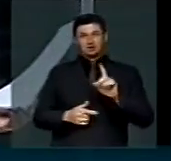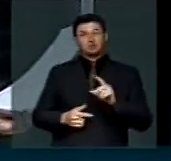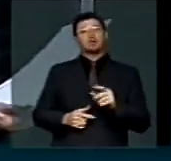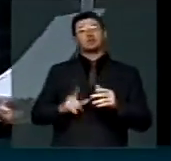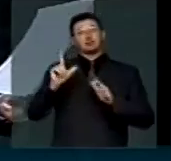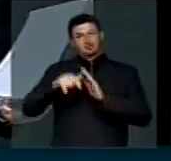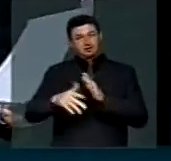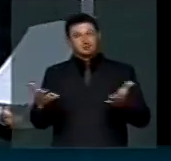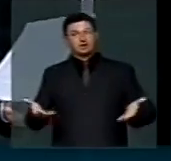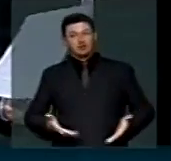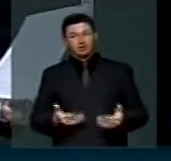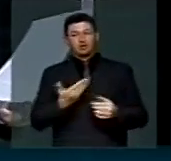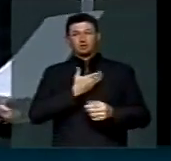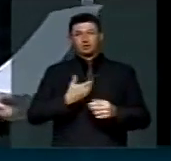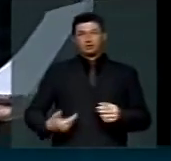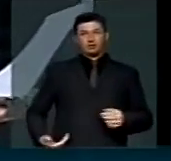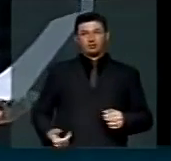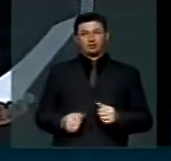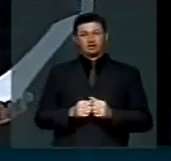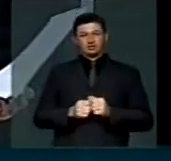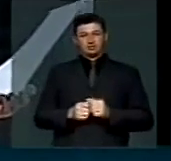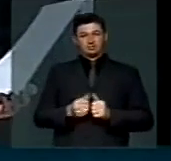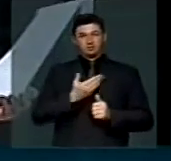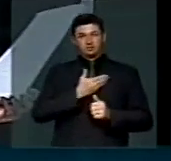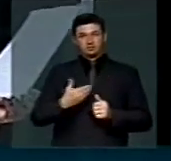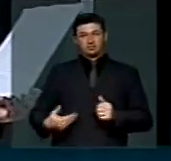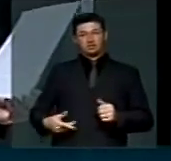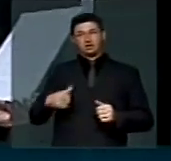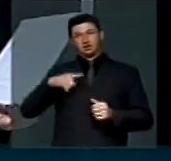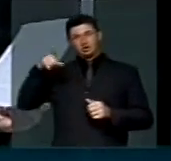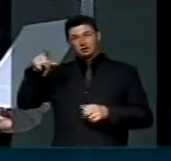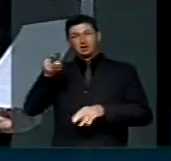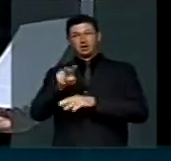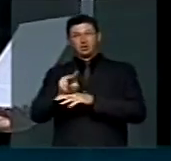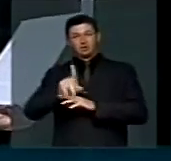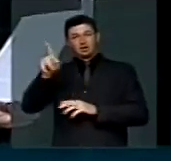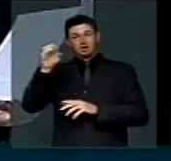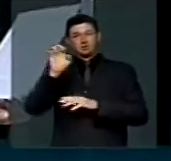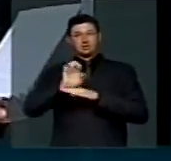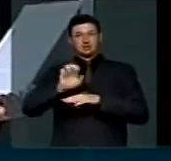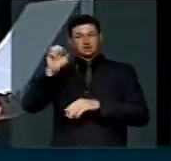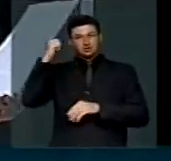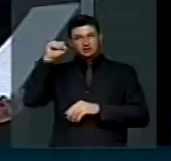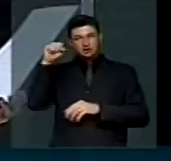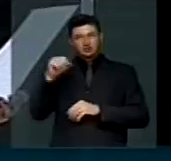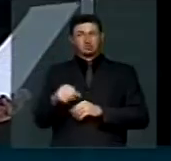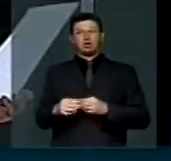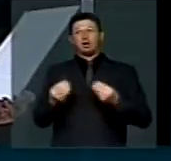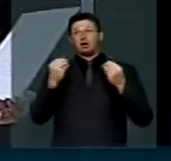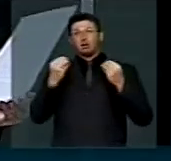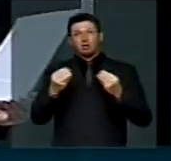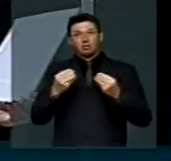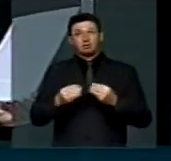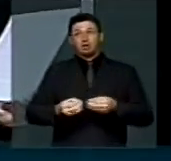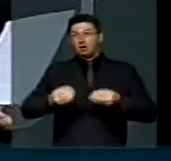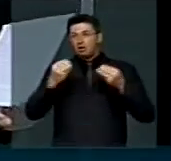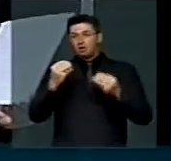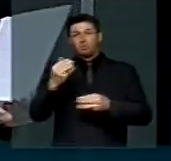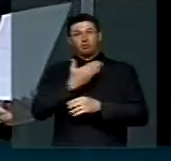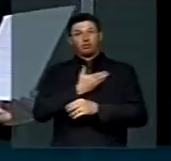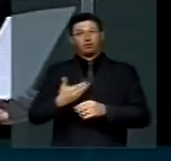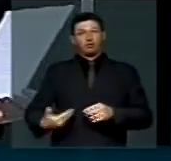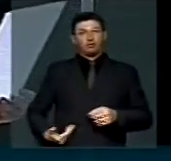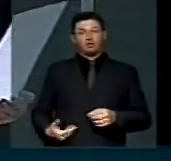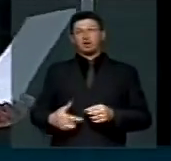atrasou no atual governo, no governo exercício que lá toma conta do estado de Sergipe. Como pode um governo cuja